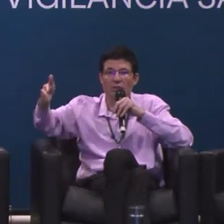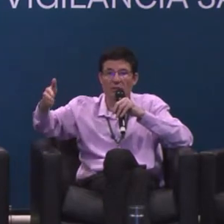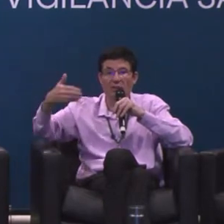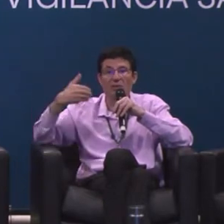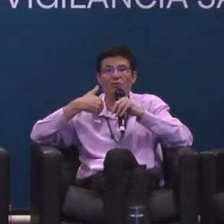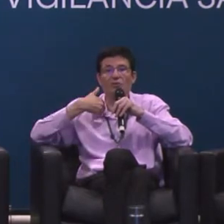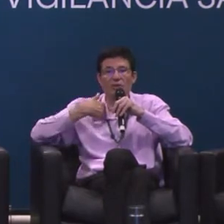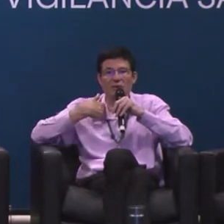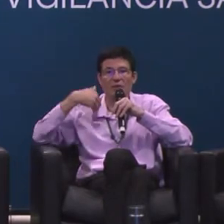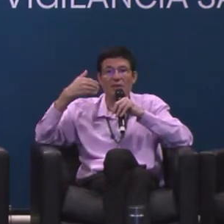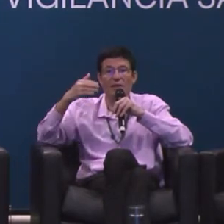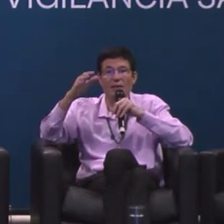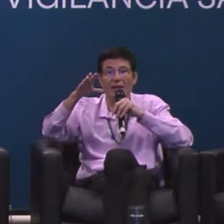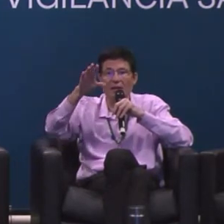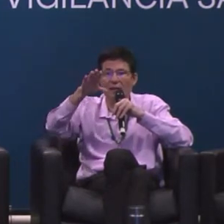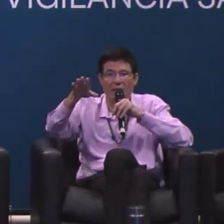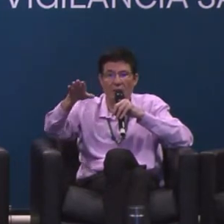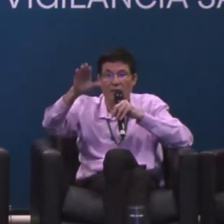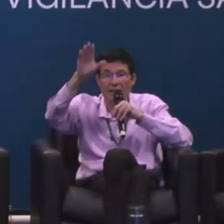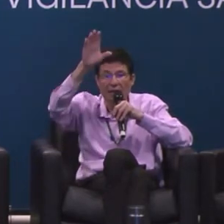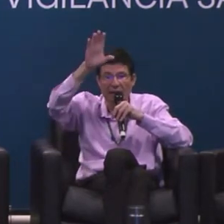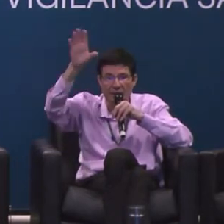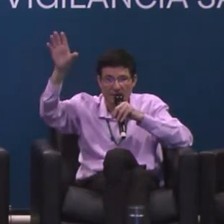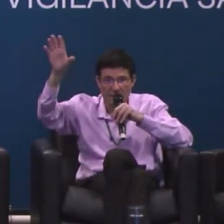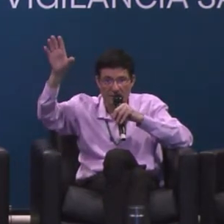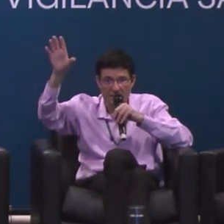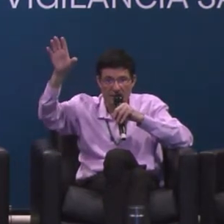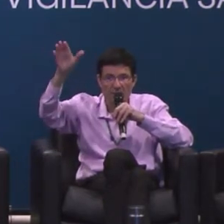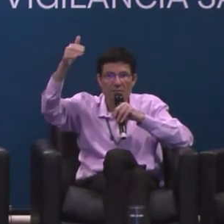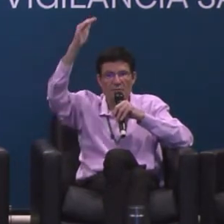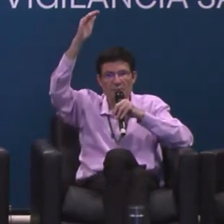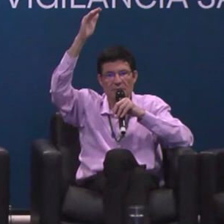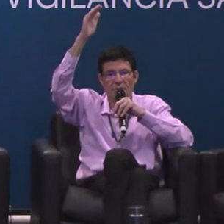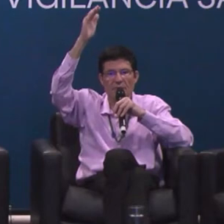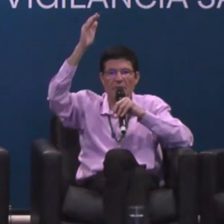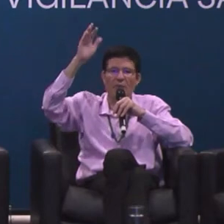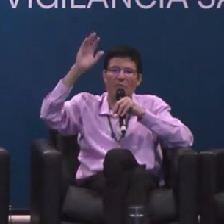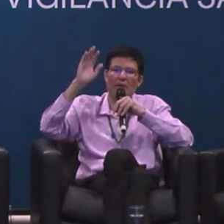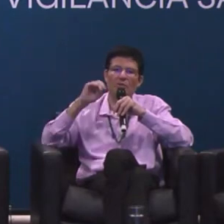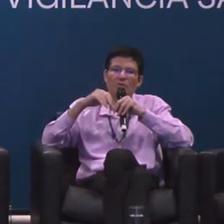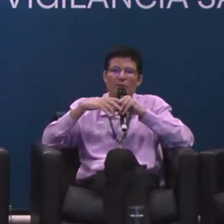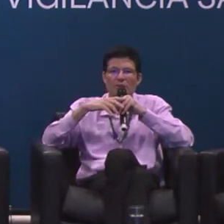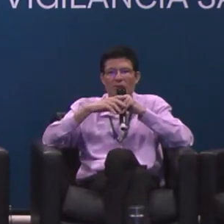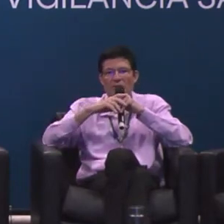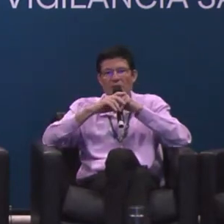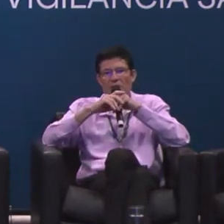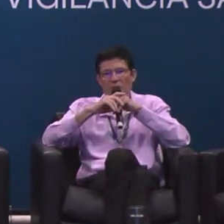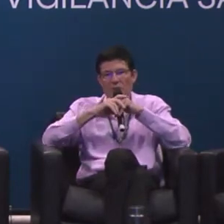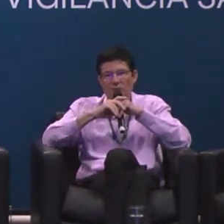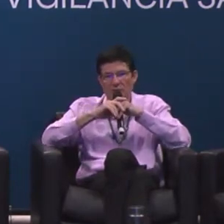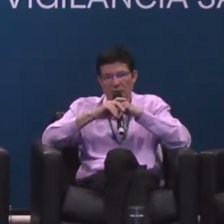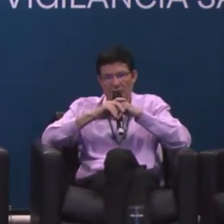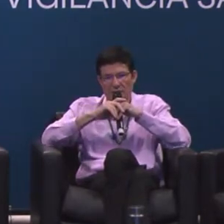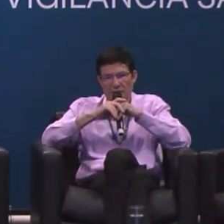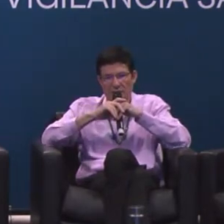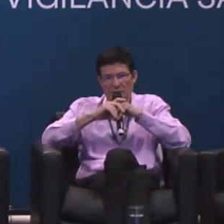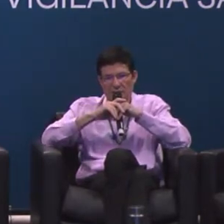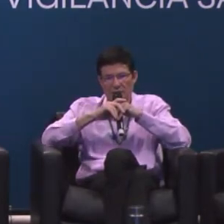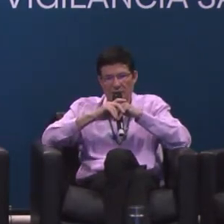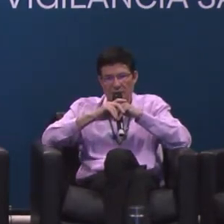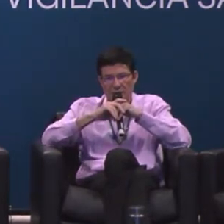que são de vigilância sanitária, que é legal, está em lei? Eu tenho mais de 288 atividades.